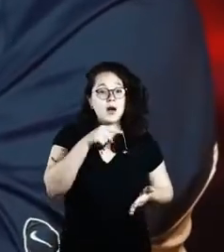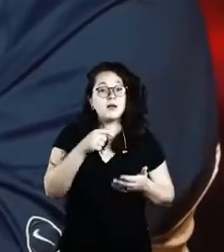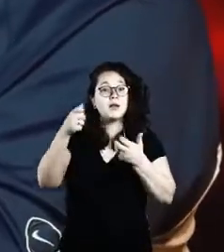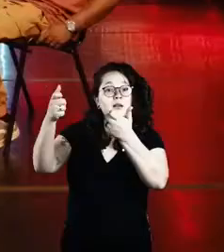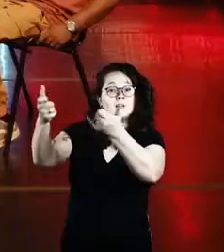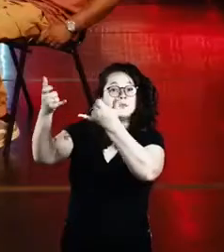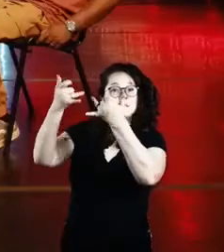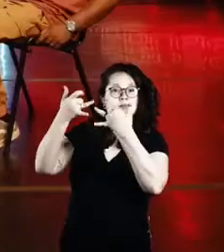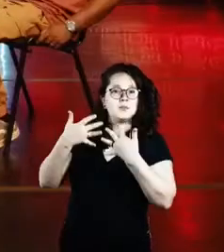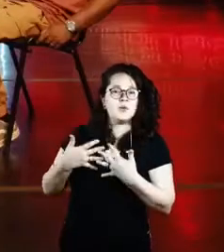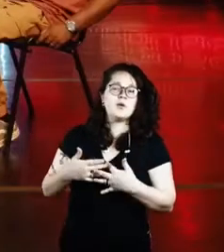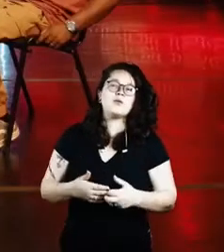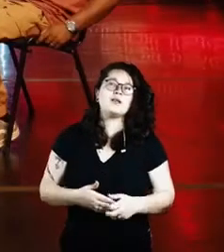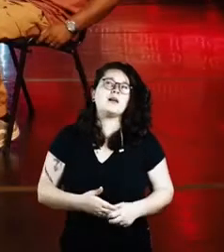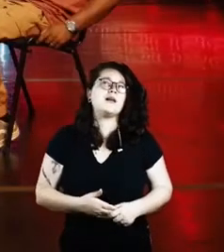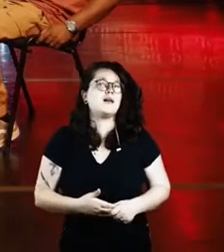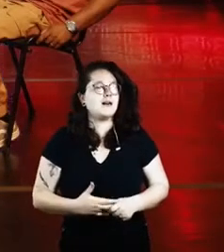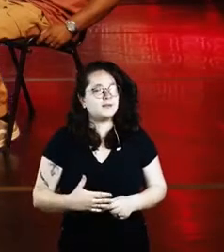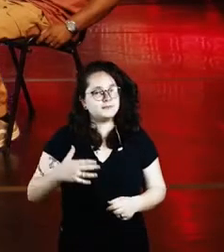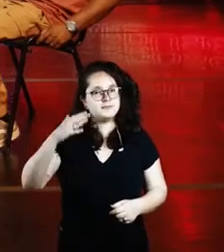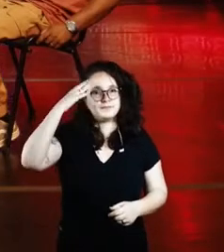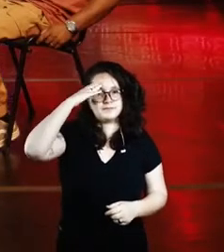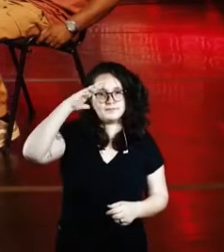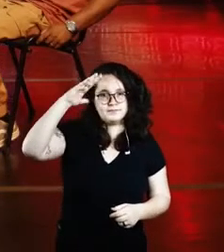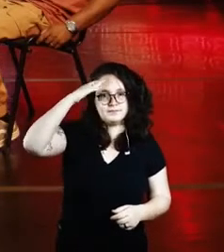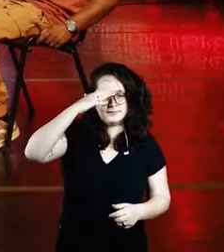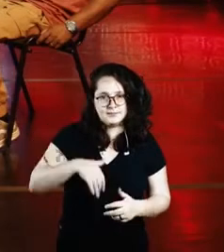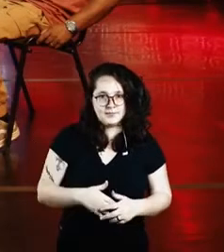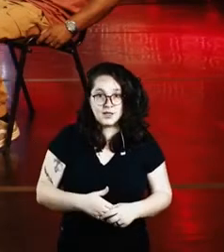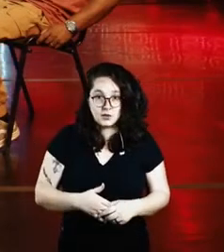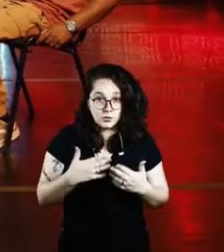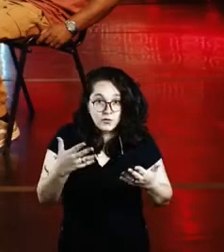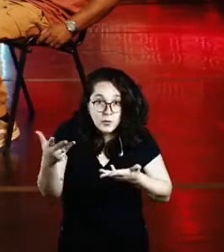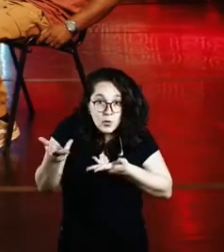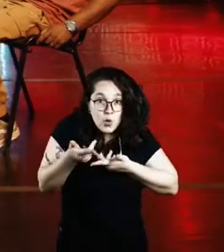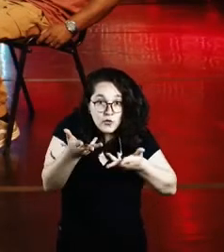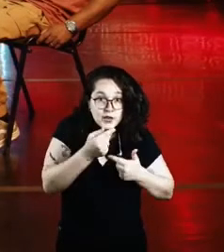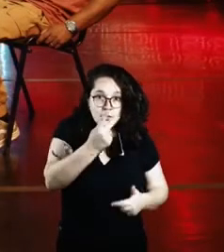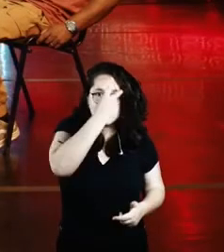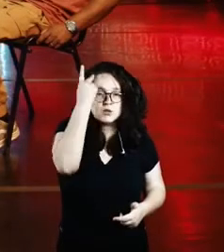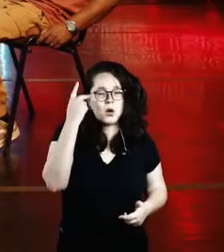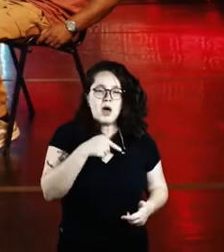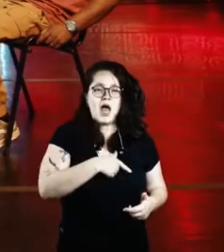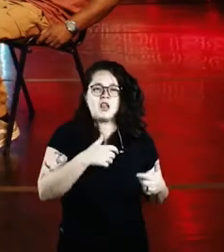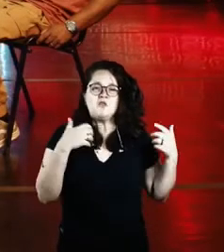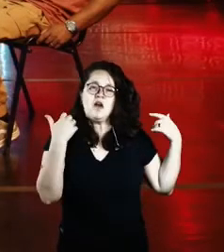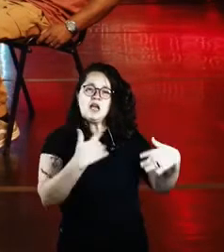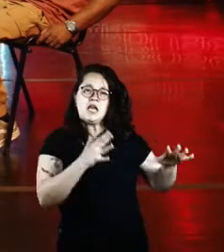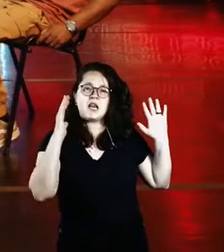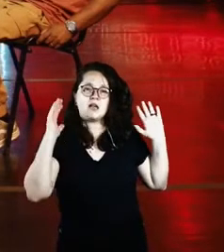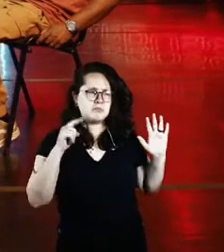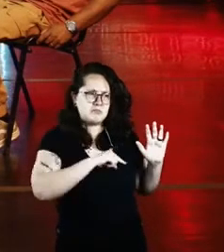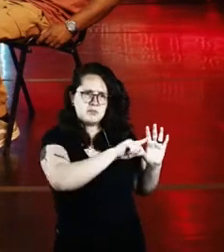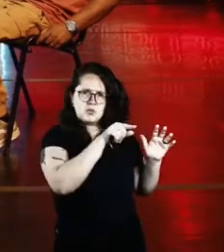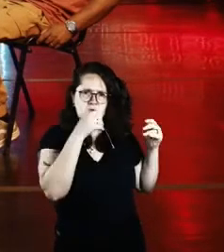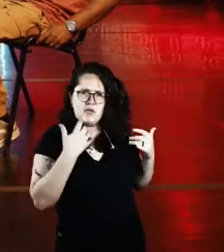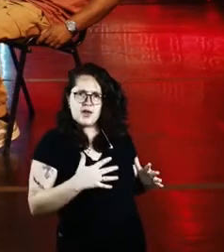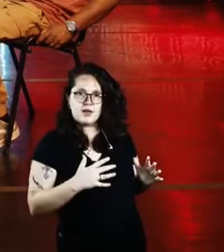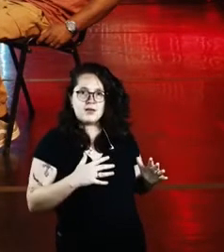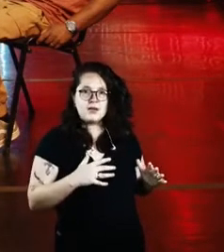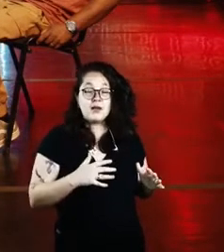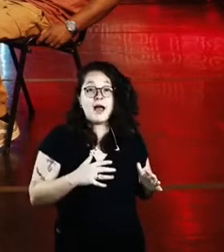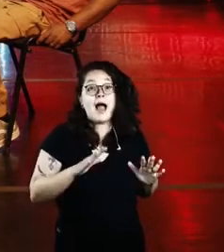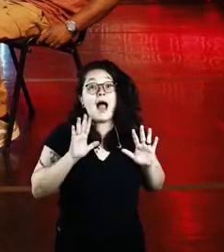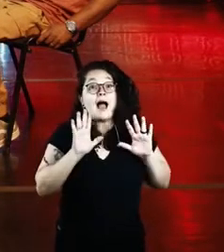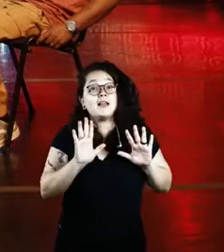que acontecia. E falou, meu, vamos trazer esse pessoal. Eu falei, esse pessoal não vai vir. Acho que esse pessoal... Mas aí nós armamos, aí